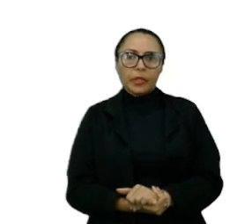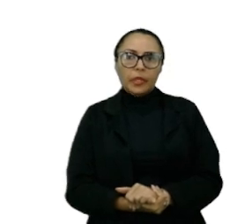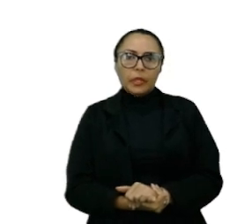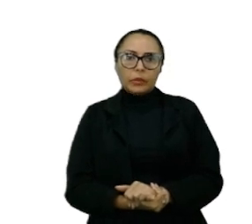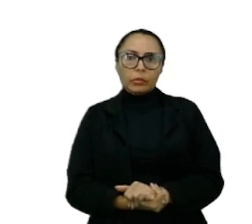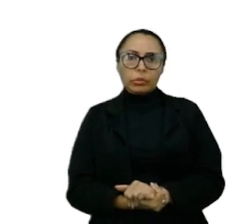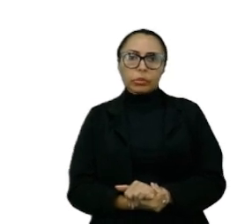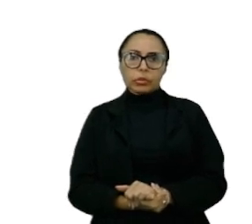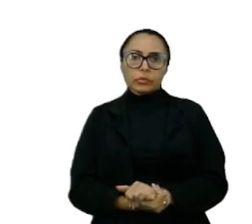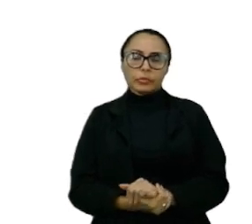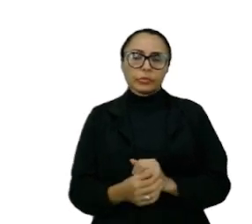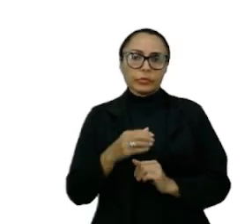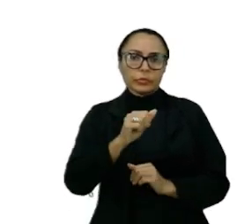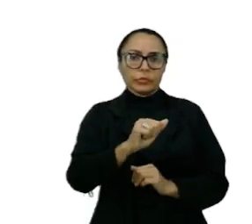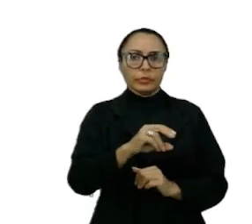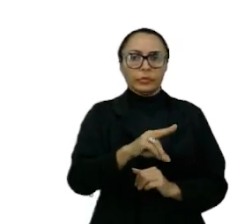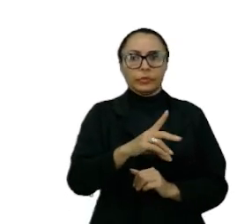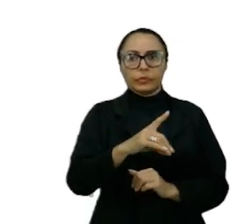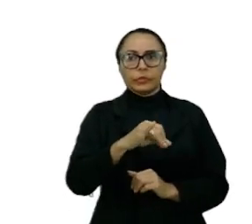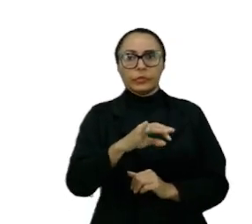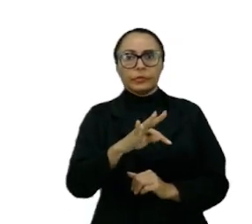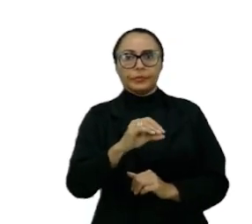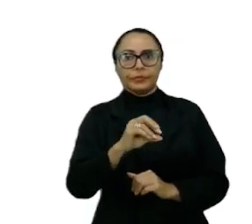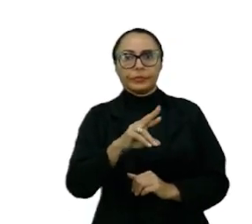de auditoria final.